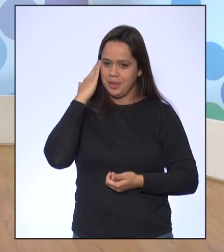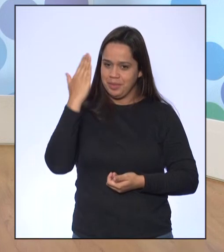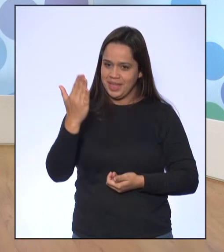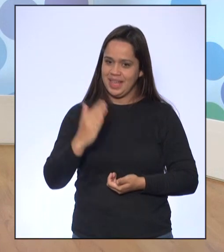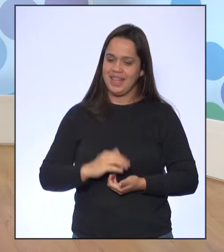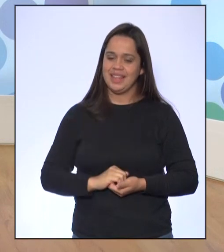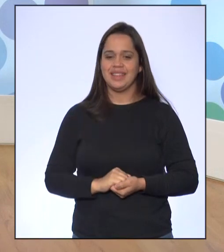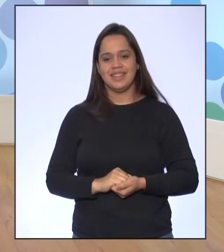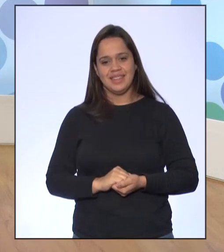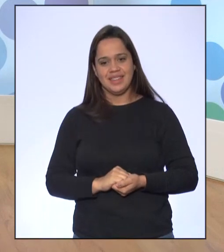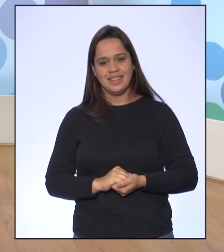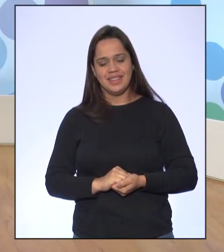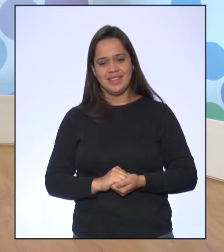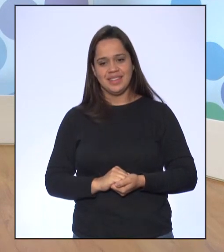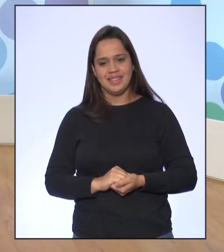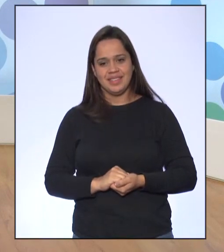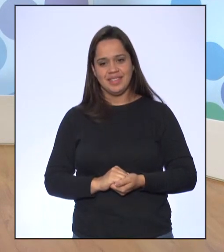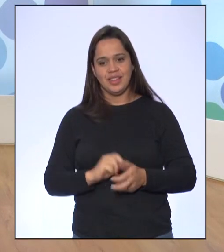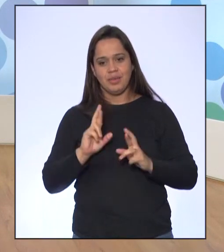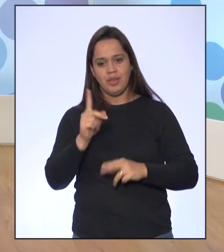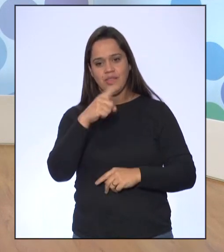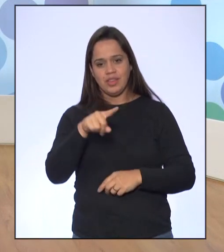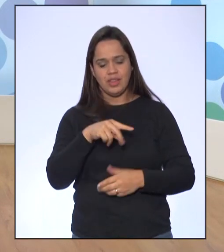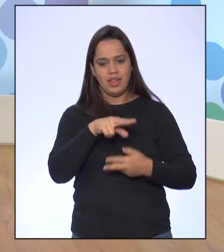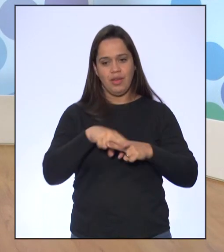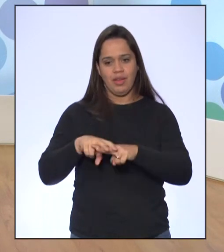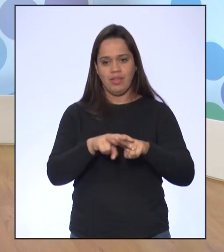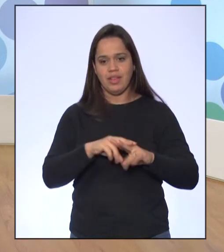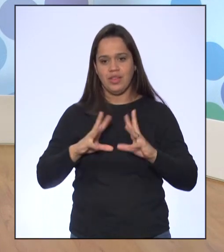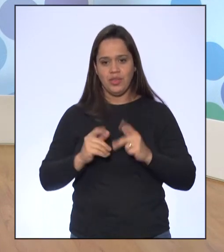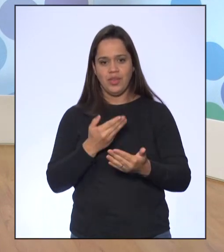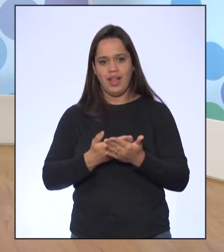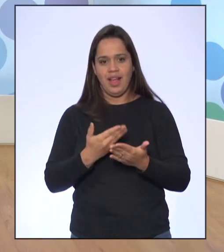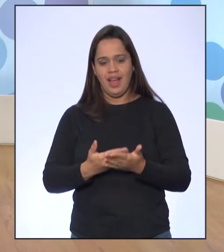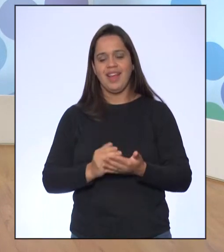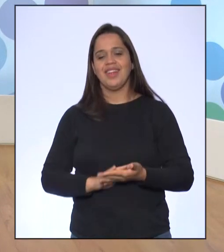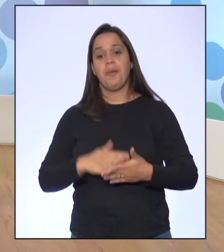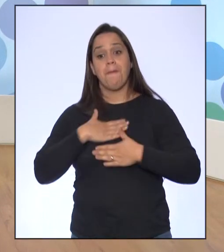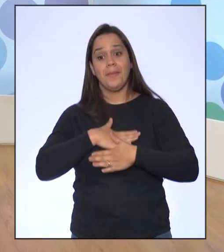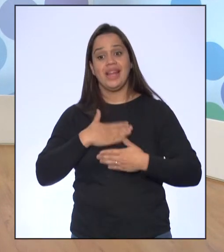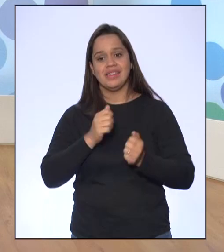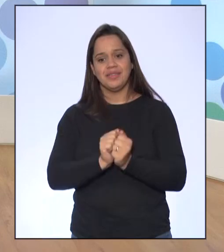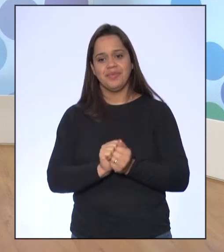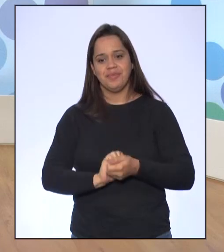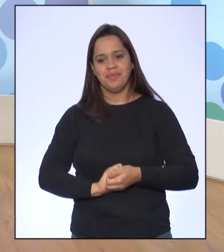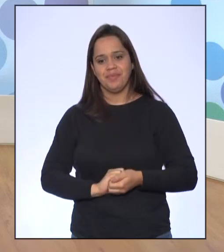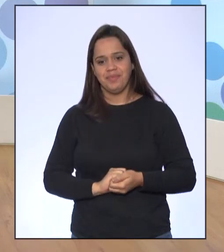aula de hoje. Espero que vocês tenham revisado e complementado a aula de transformação química. Foi um prazer.